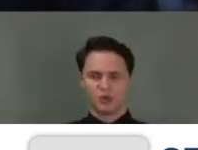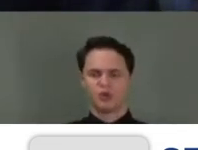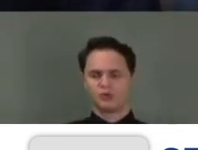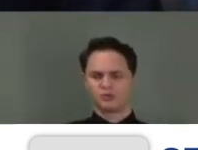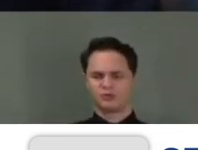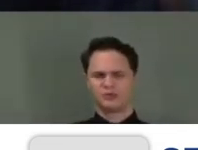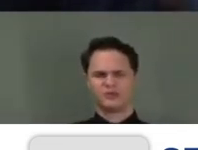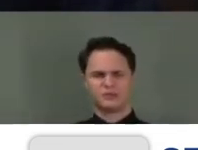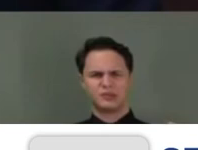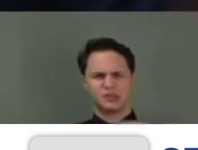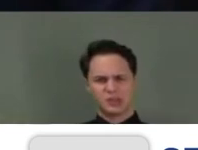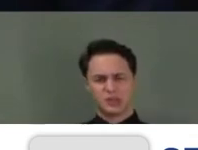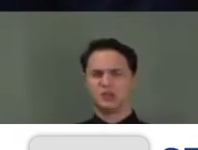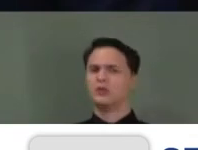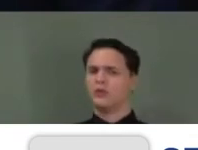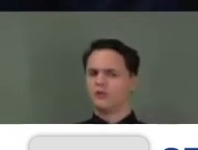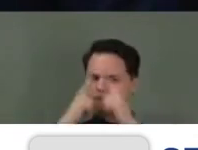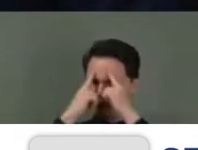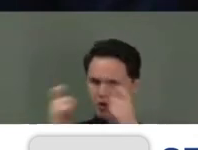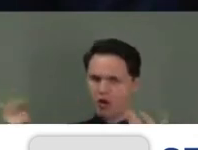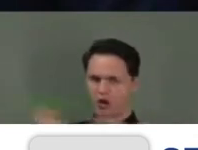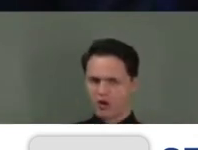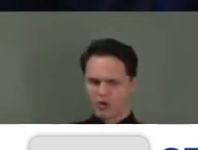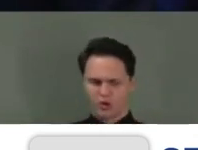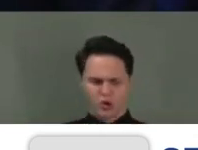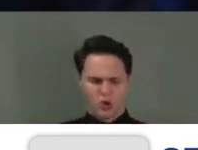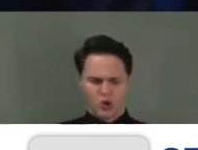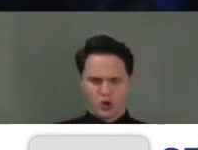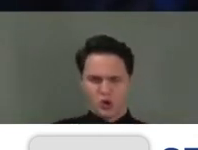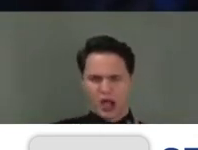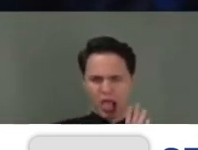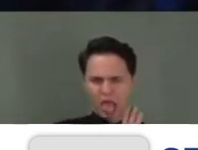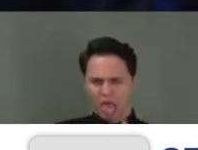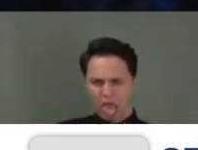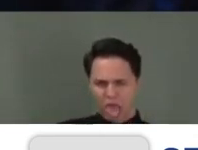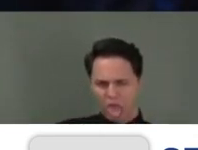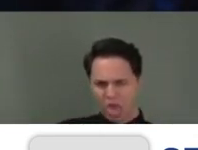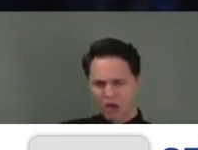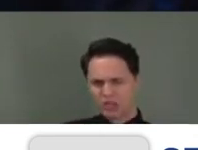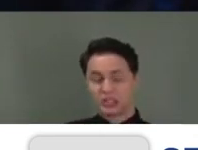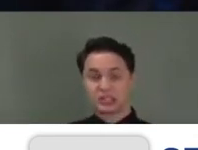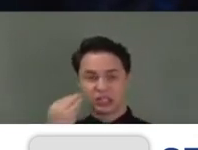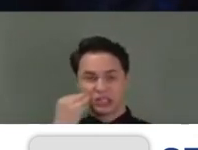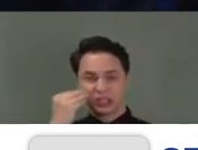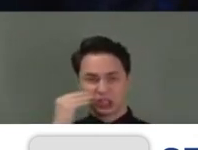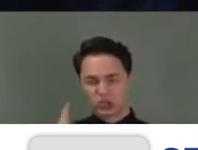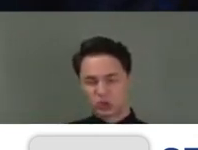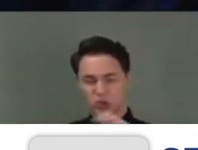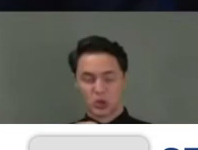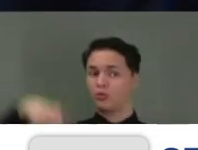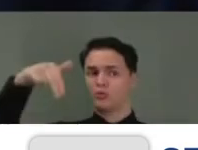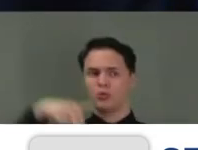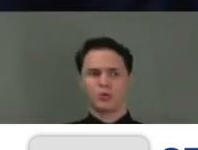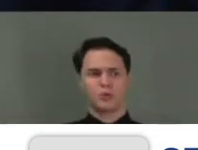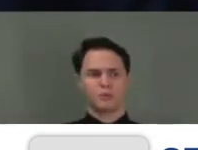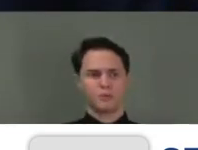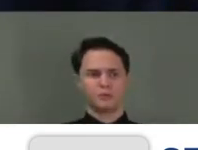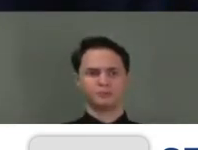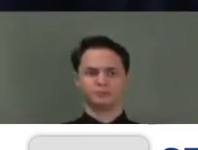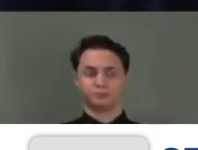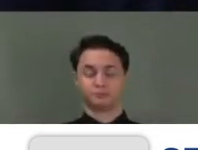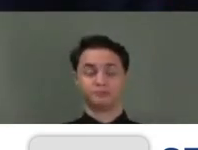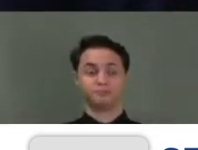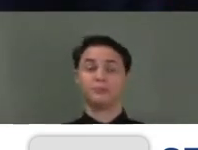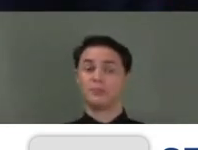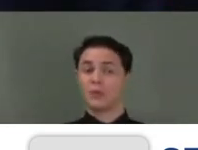ata terrorista por parte de Milícias traficantes tentando subverter o poder estatal uma Polícia